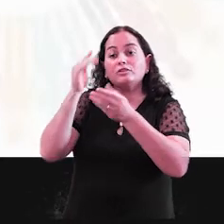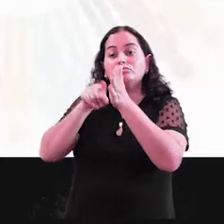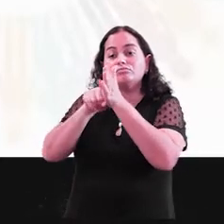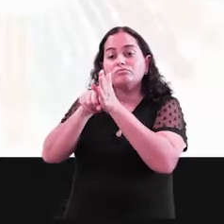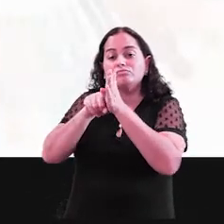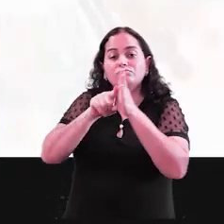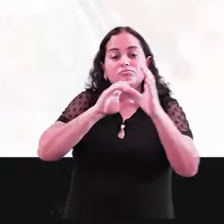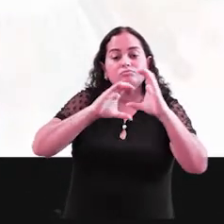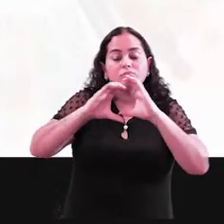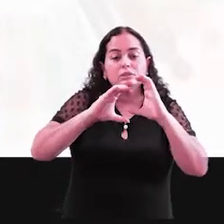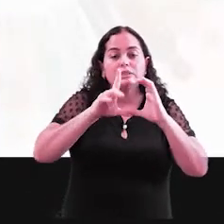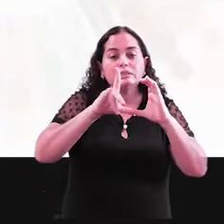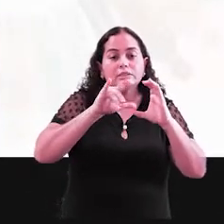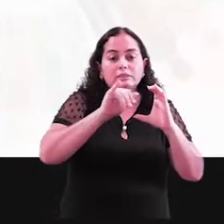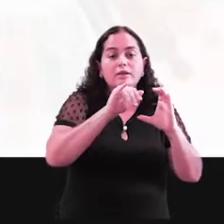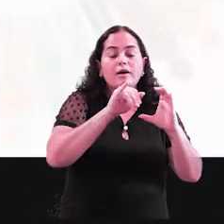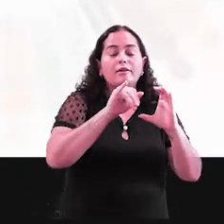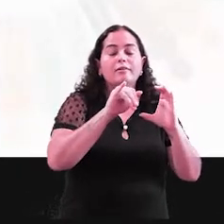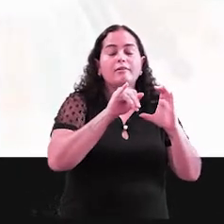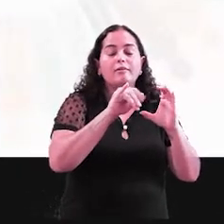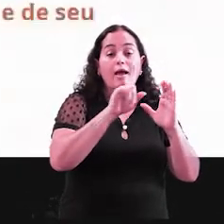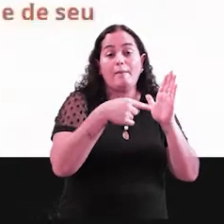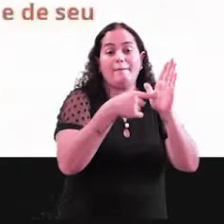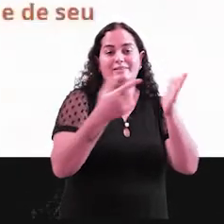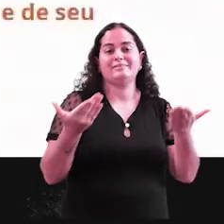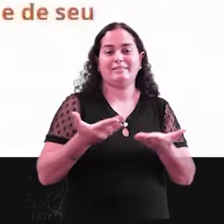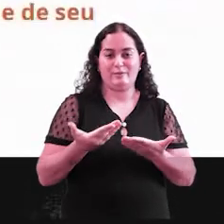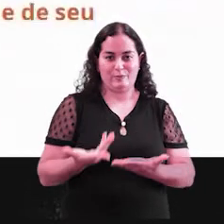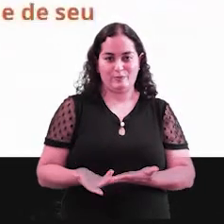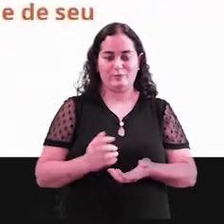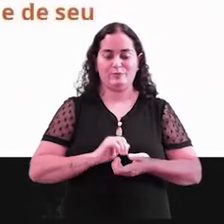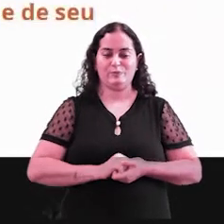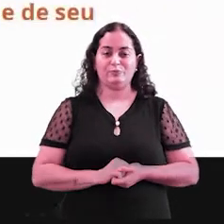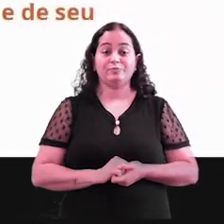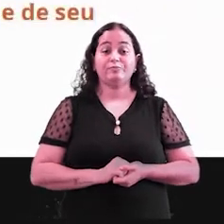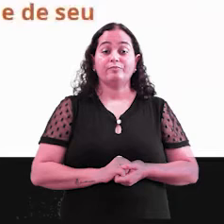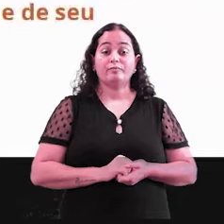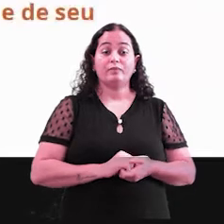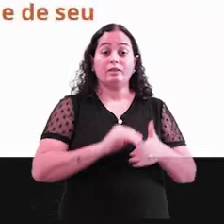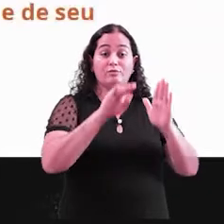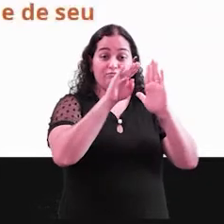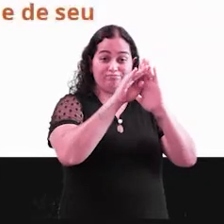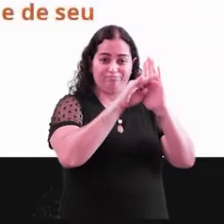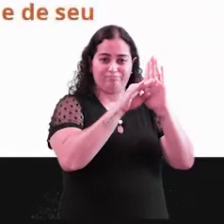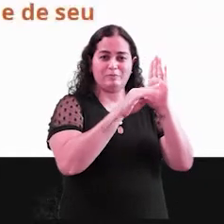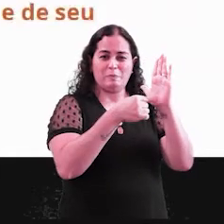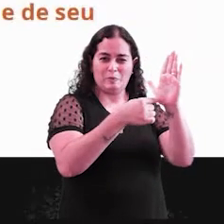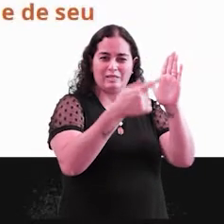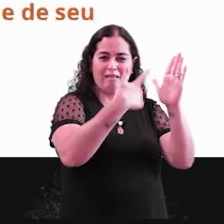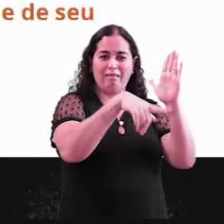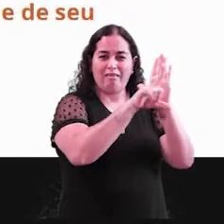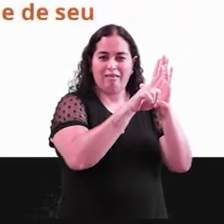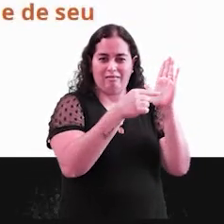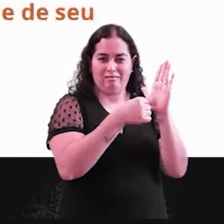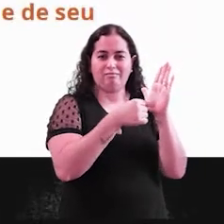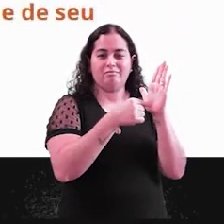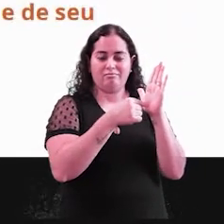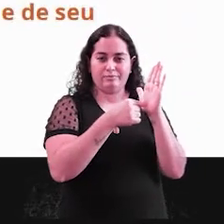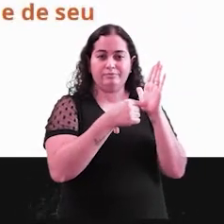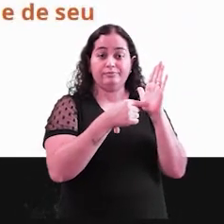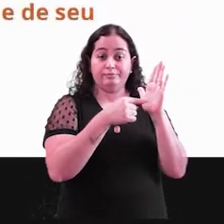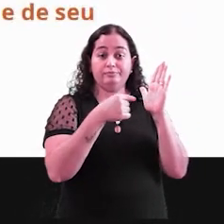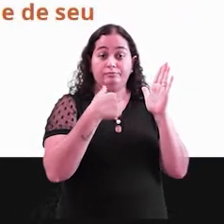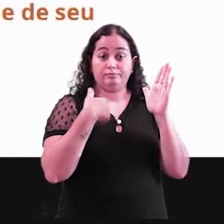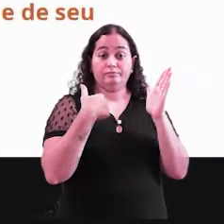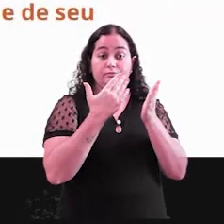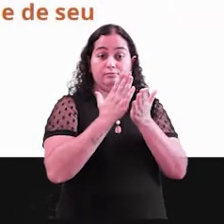nós estamos colocando nessa fala. Trazendo agora os fundamentos legais, que foi o que